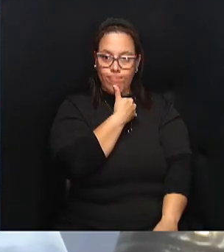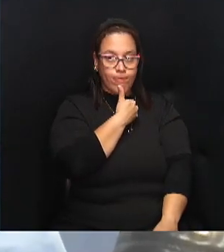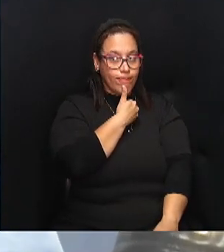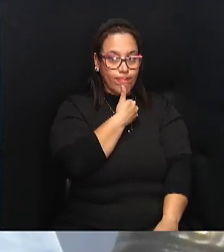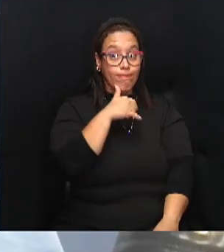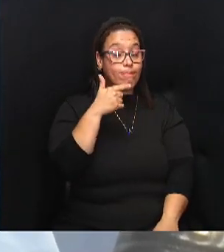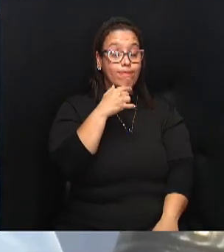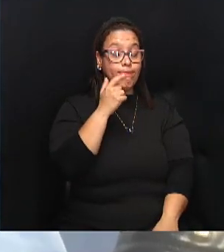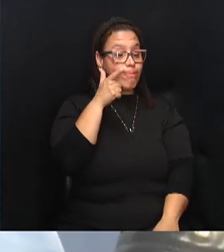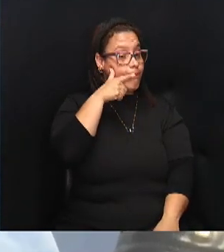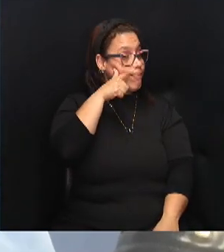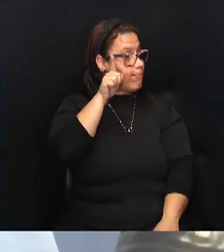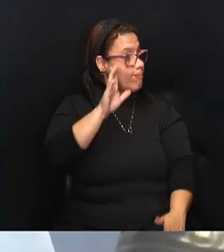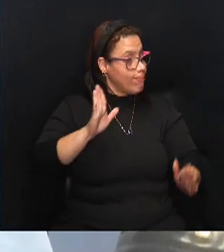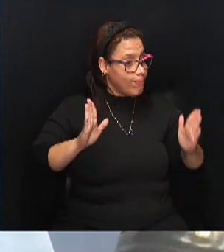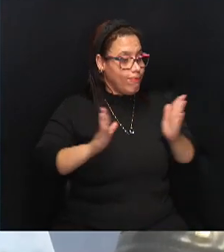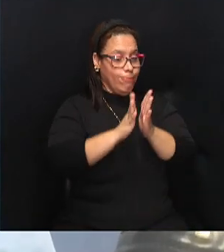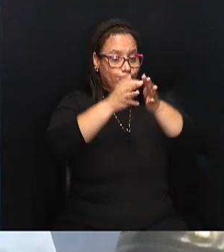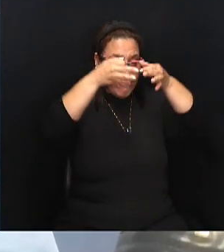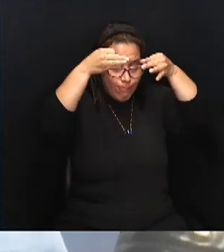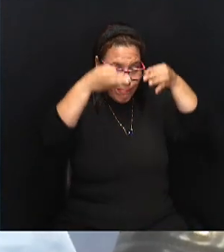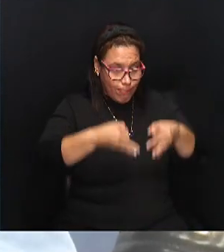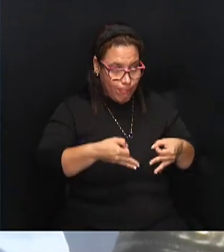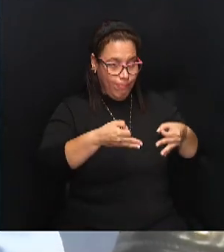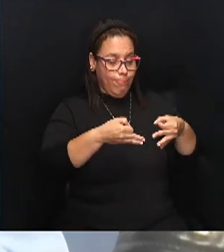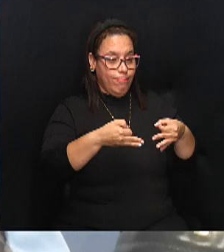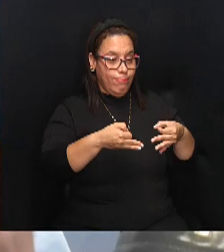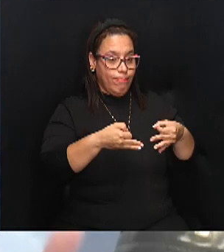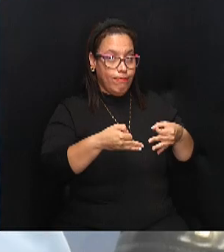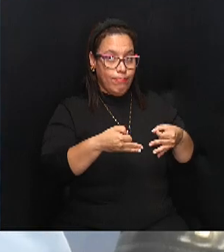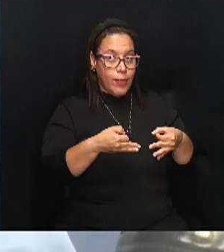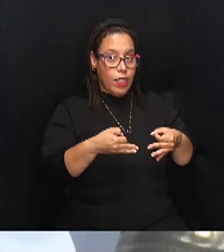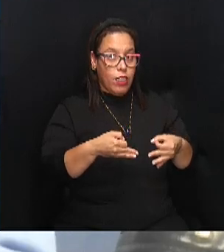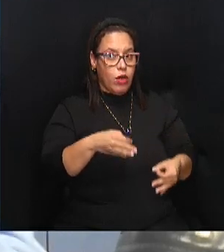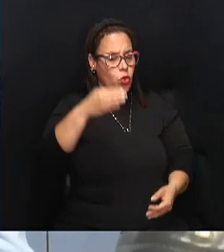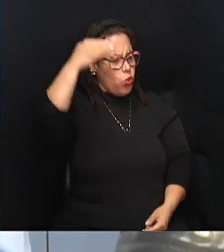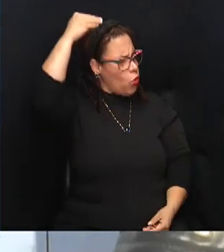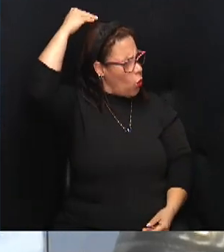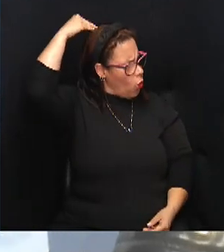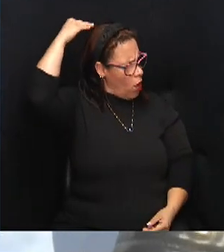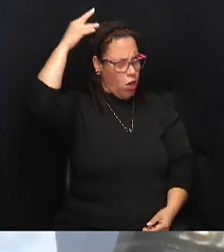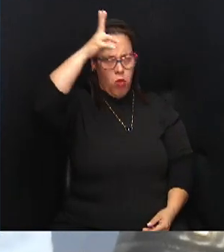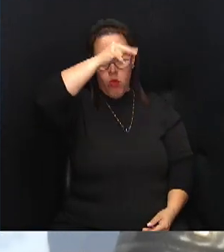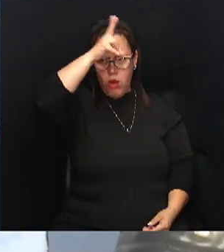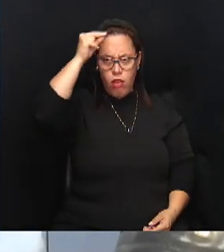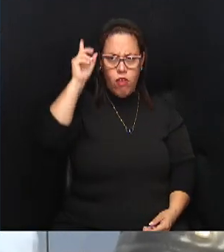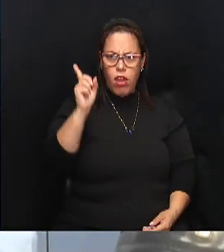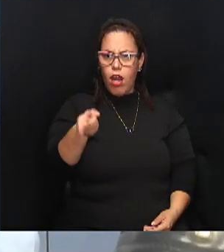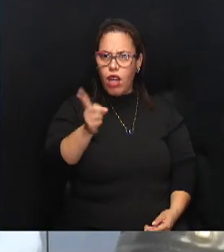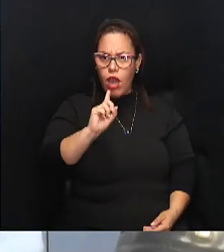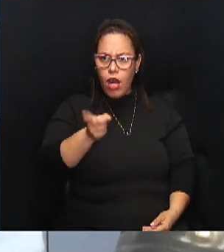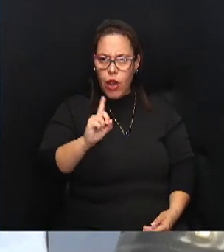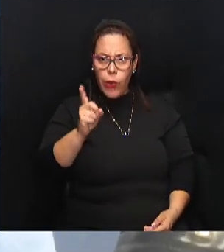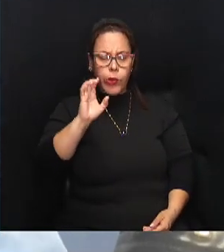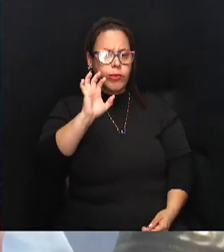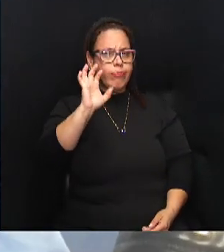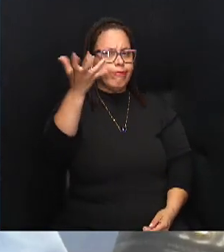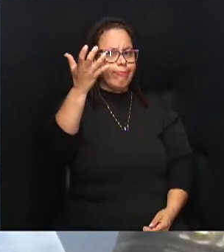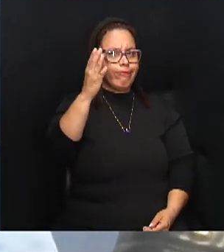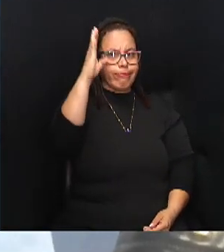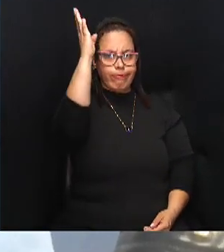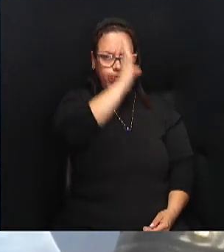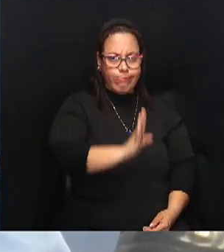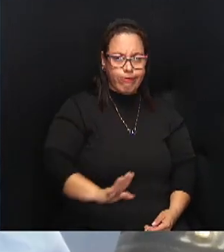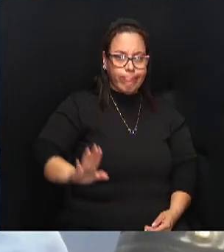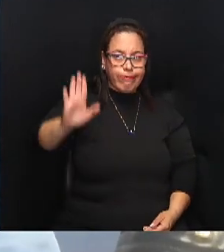não conseguiu enfrentar como deveria. Não estou culpando o prefeito, não estou culpando... Isso é um fenômeno que está acontecendo no Brasil